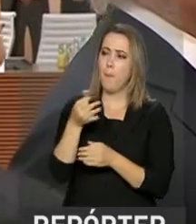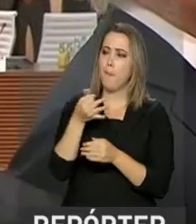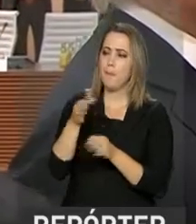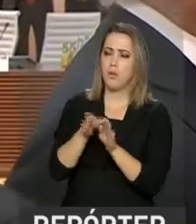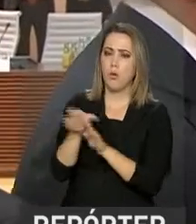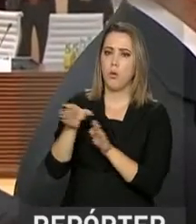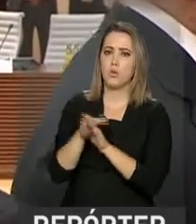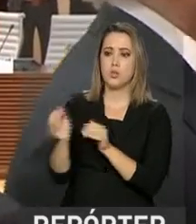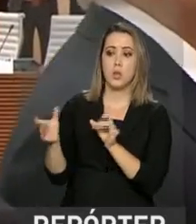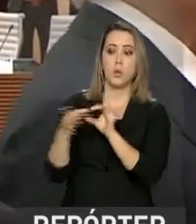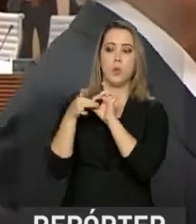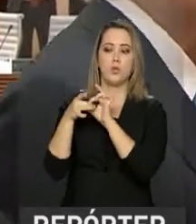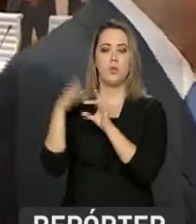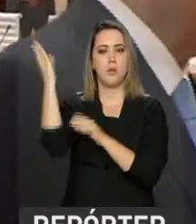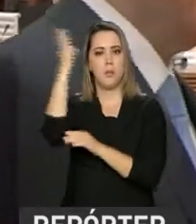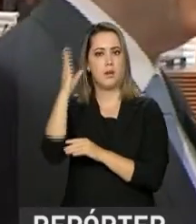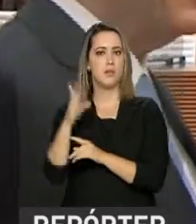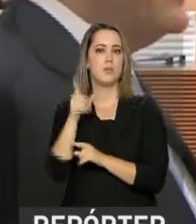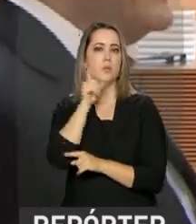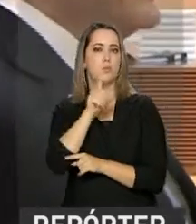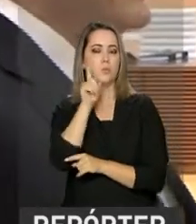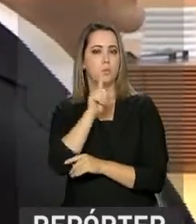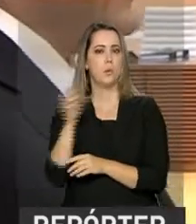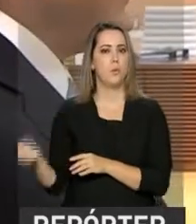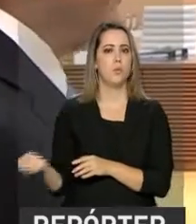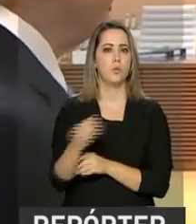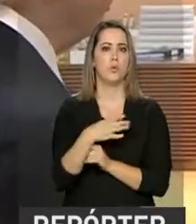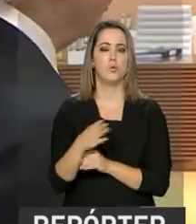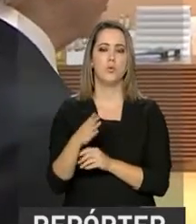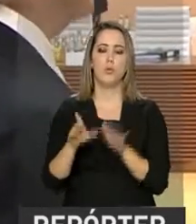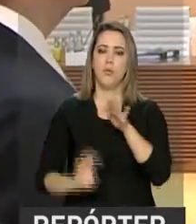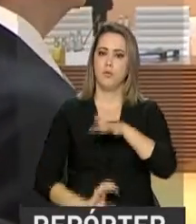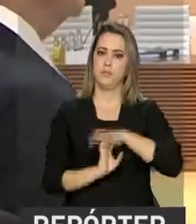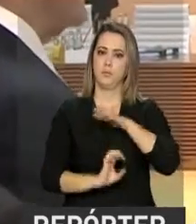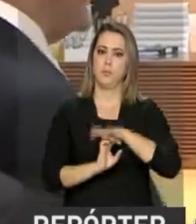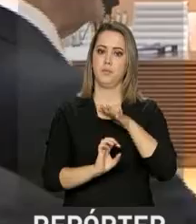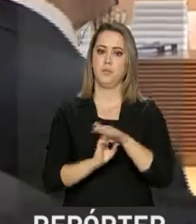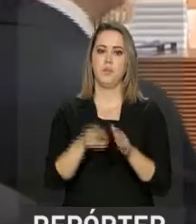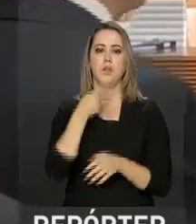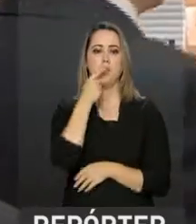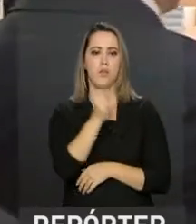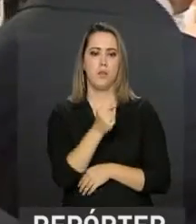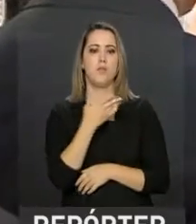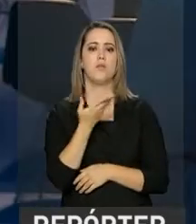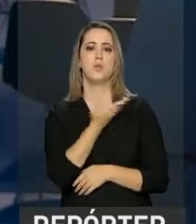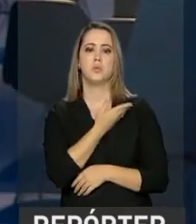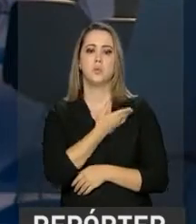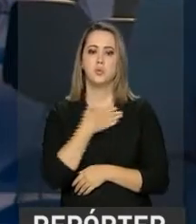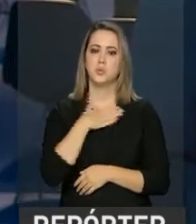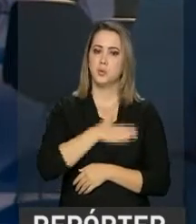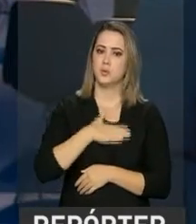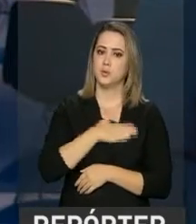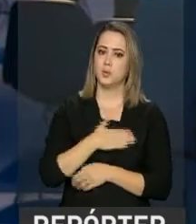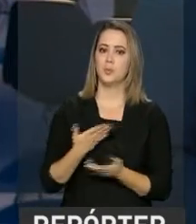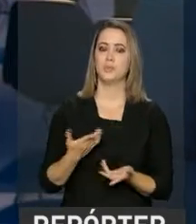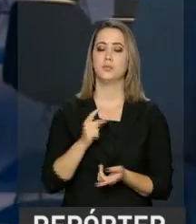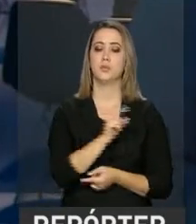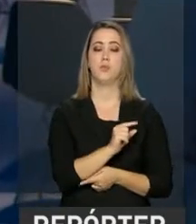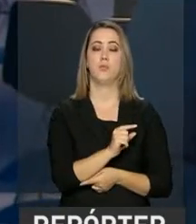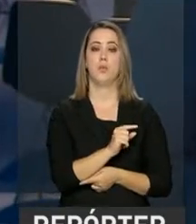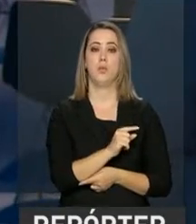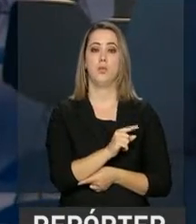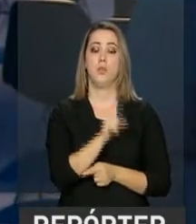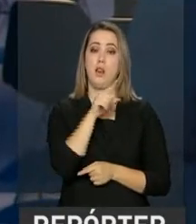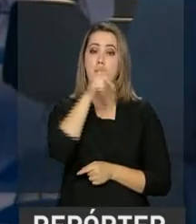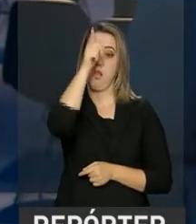brasileiros e americanos para gerar novos negócios e disse que o colega gostou da ideia. Ainda em